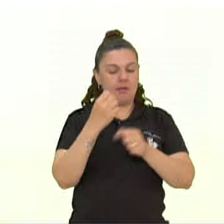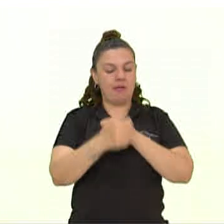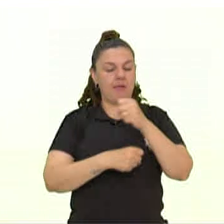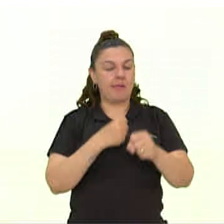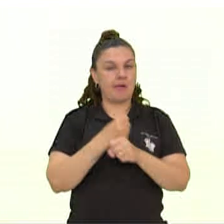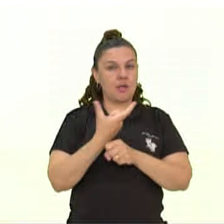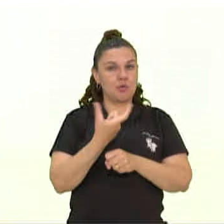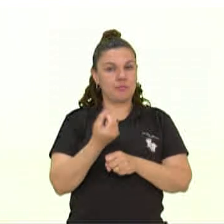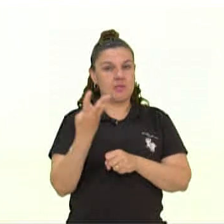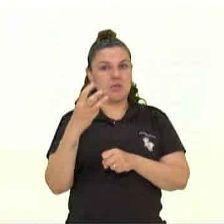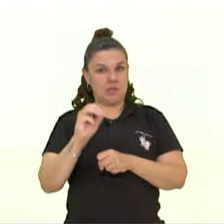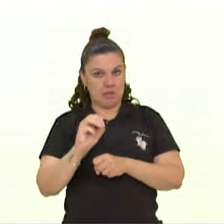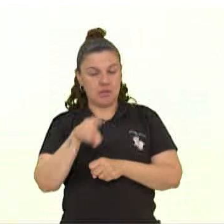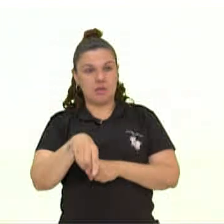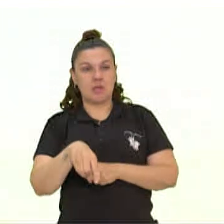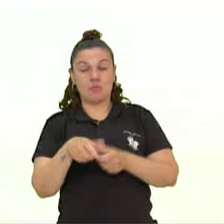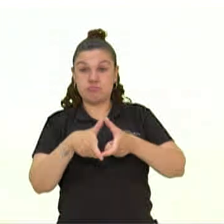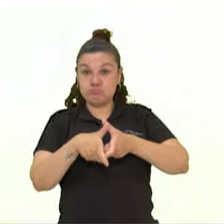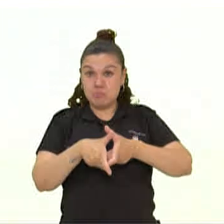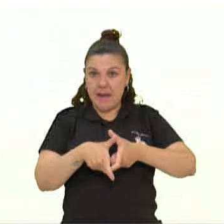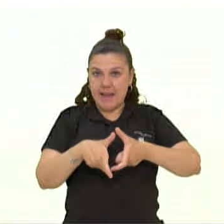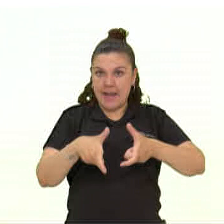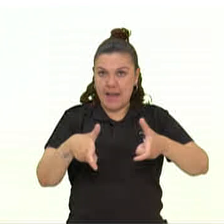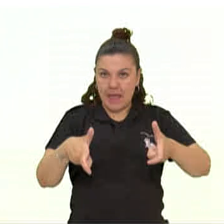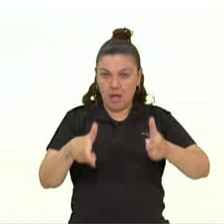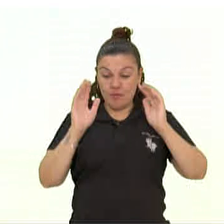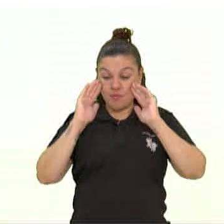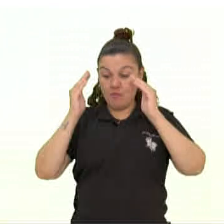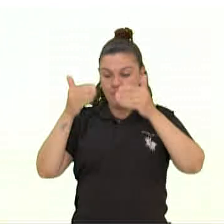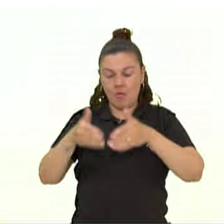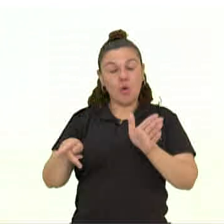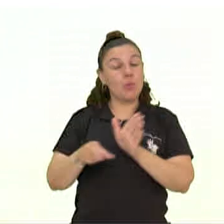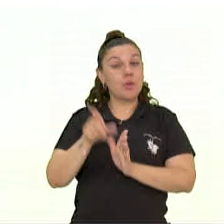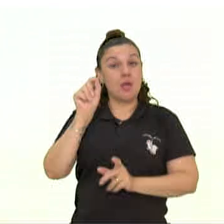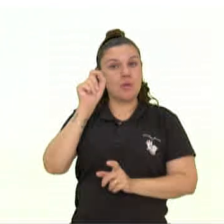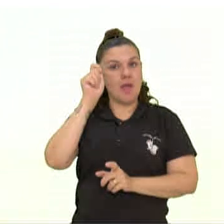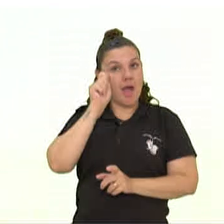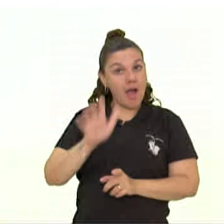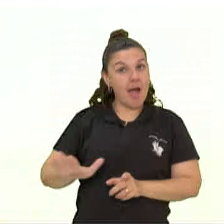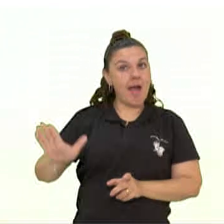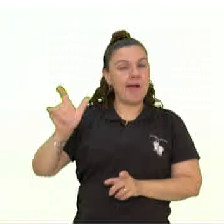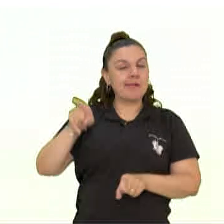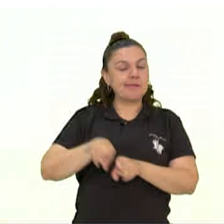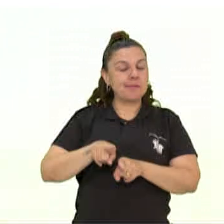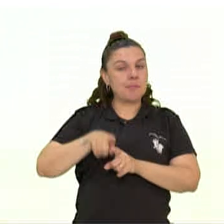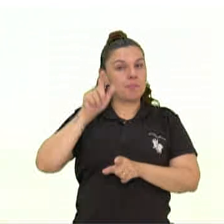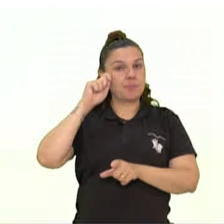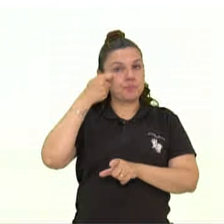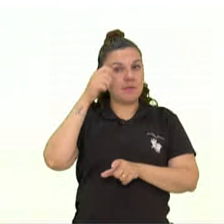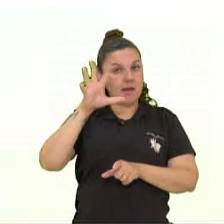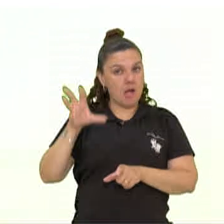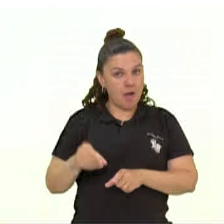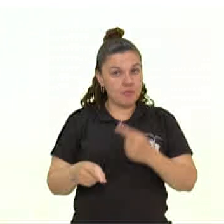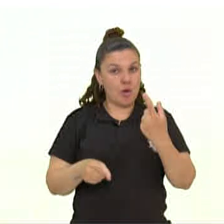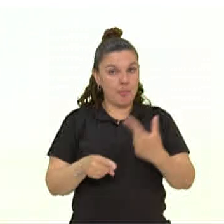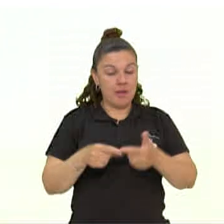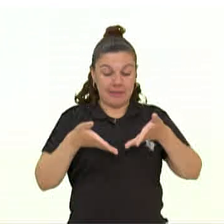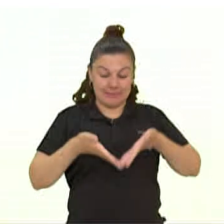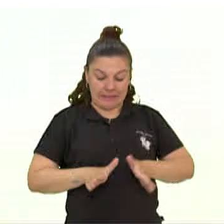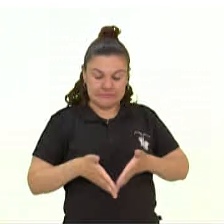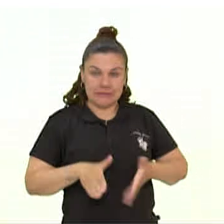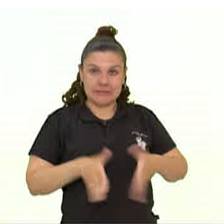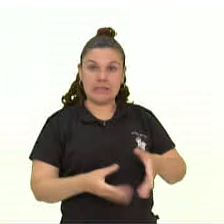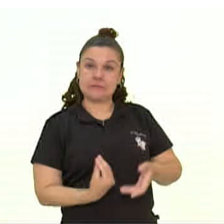2030, esse crescimento deve se concentrar na Ásia e na África. A África também vem com um crescimento vegetativo